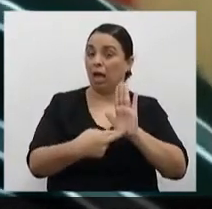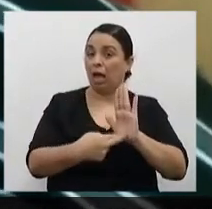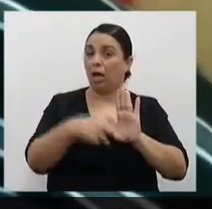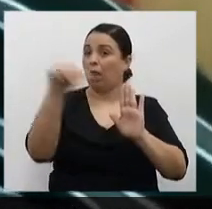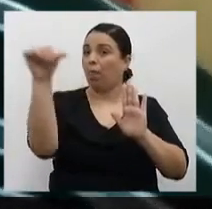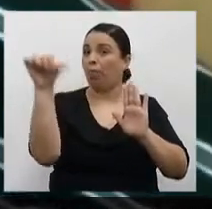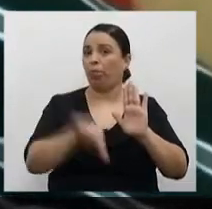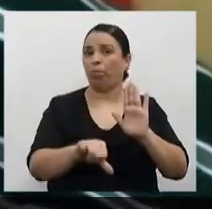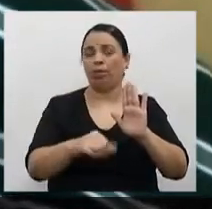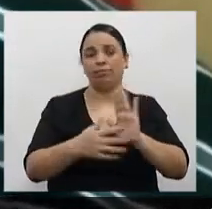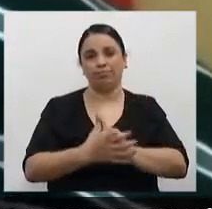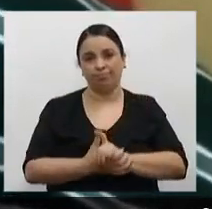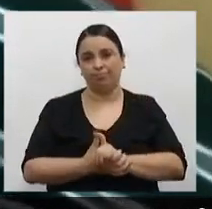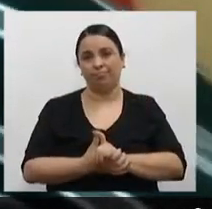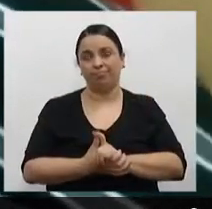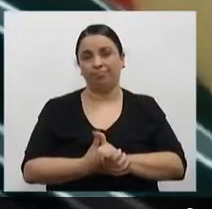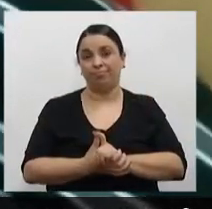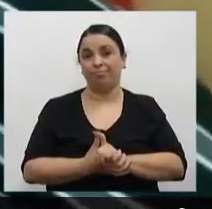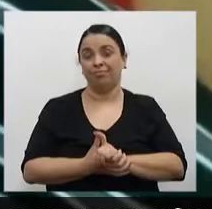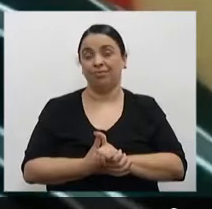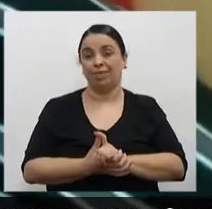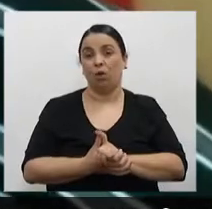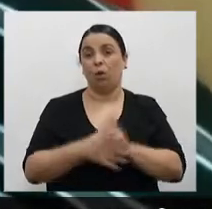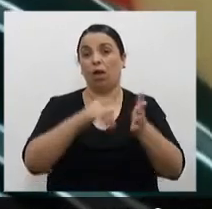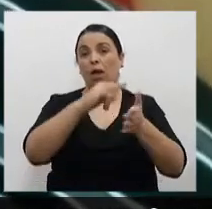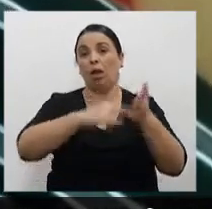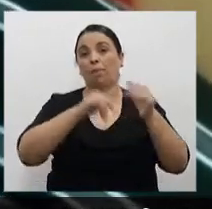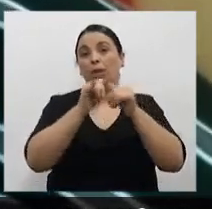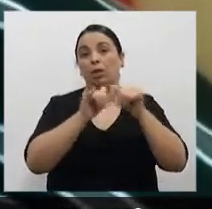nessa nota técnica aqui, 467.